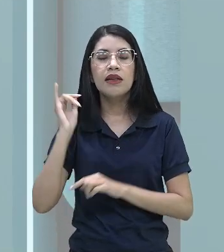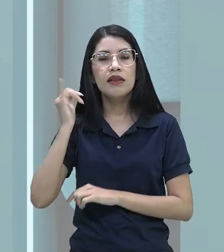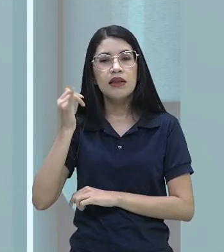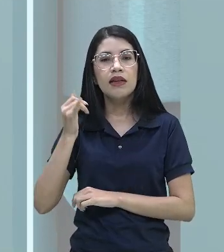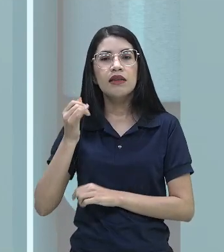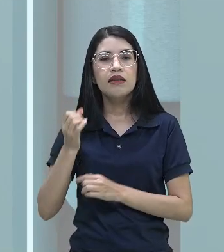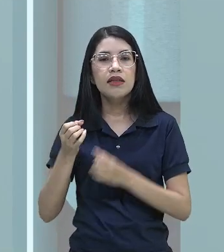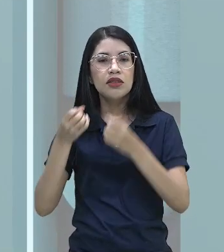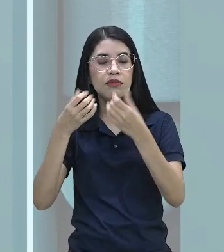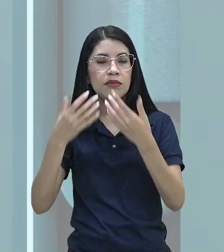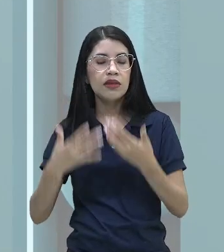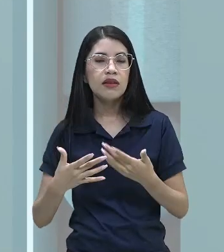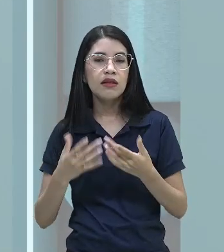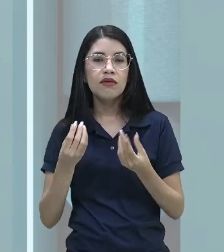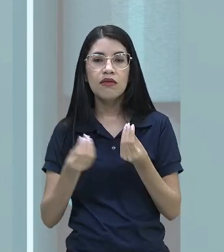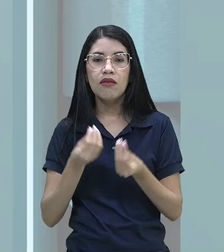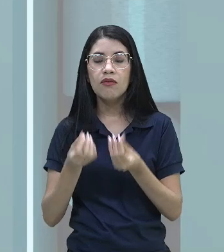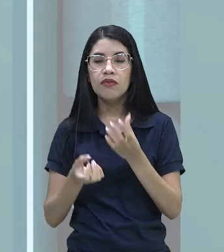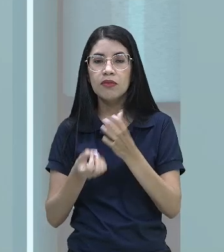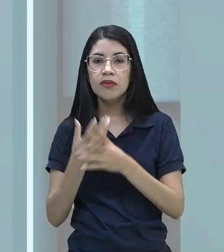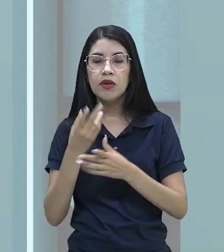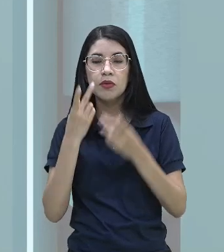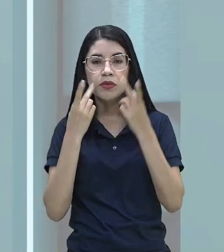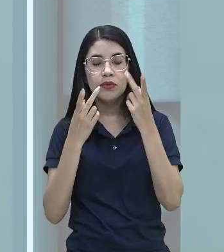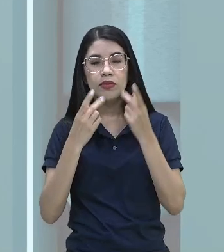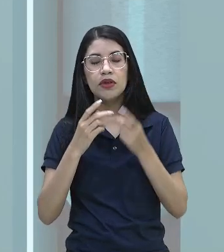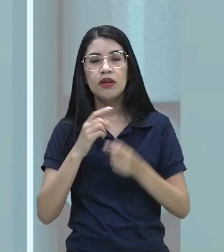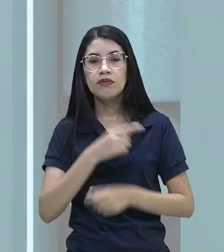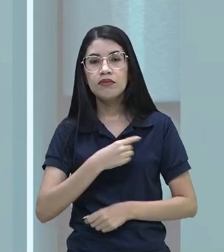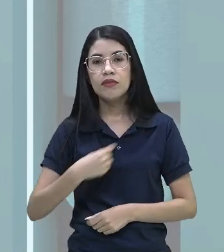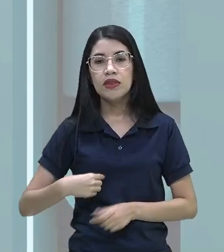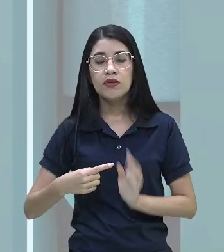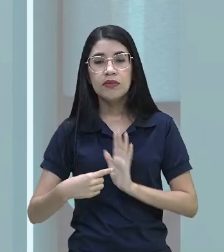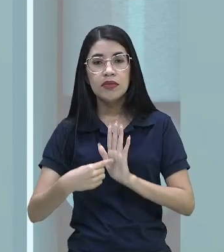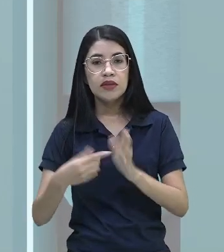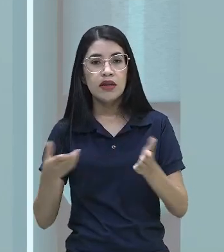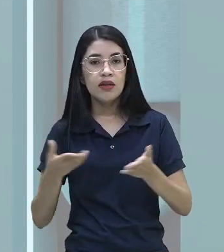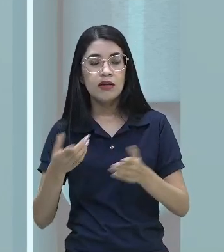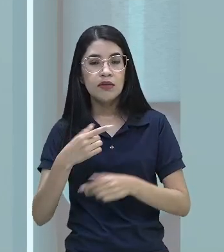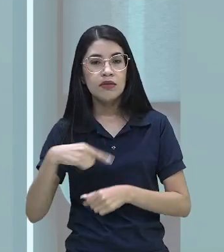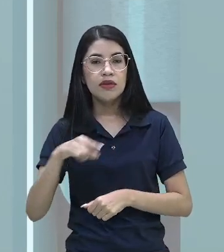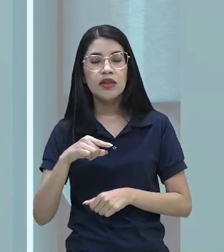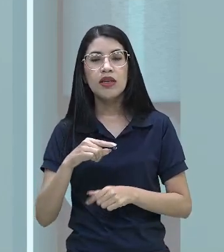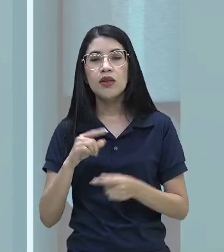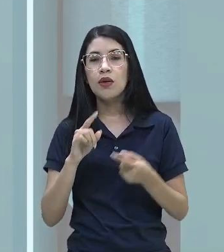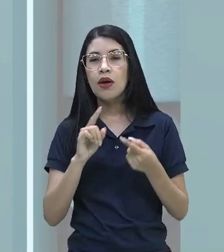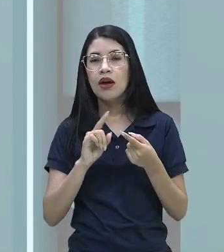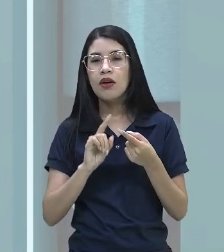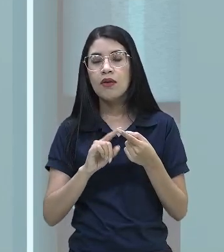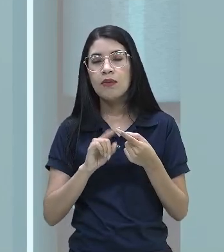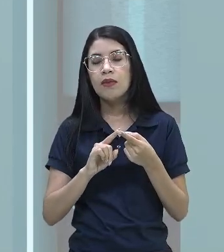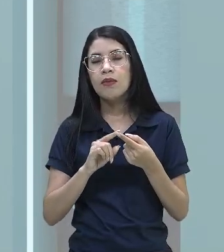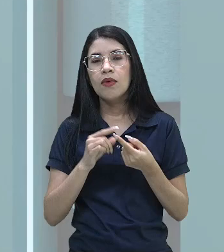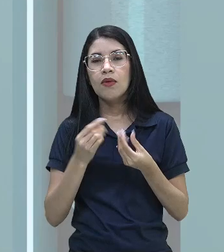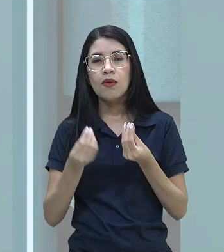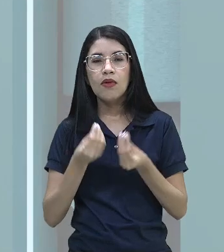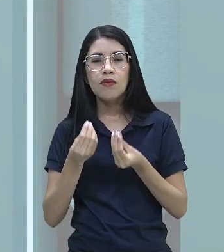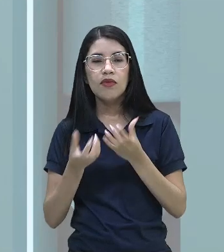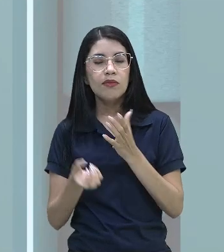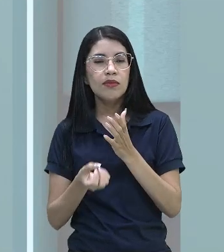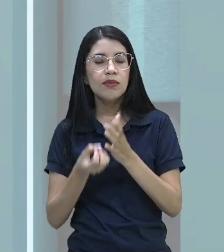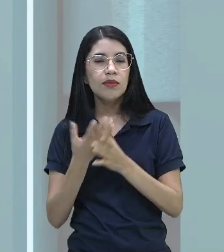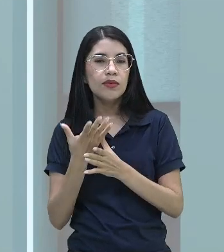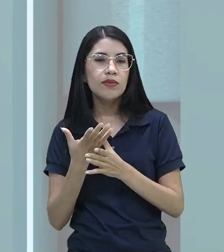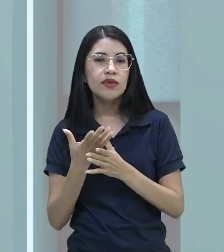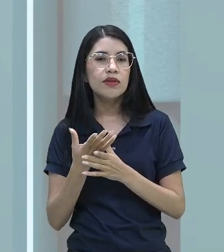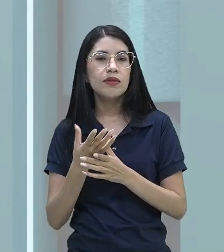esse teatro. Tá, o teatro chinês. E eu trouxe para vocês aqui uma dessas lendas, como foi que surgiu o